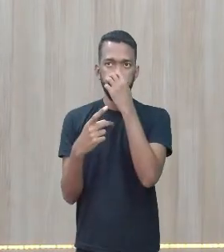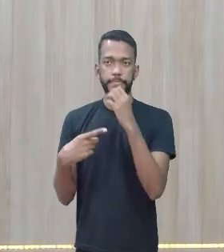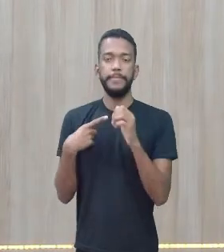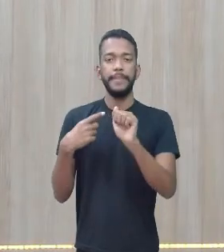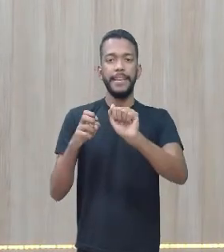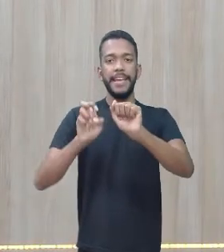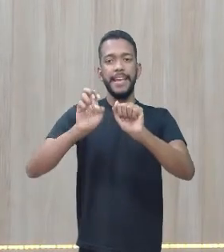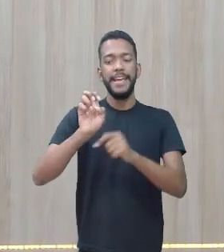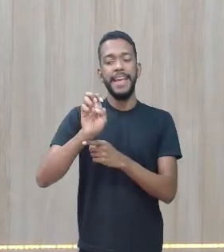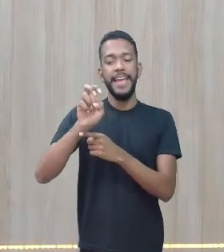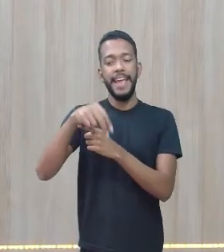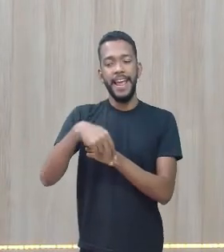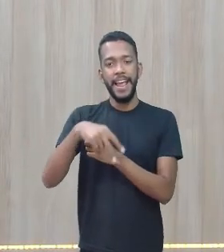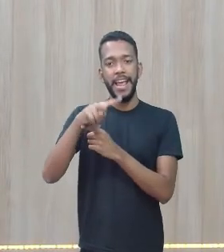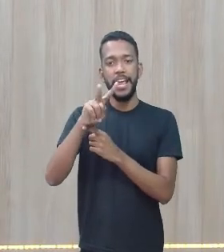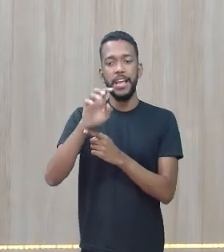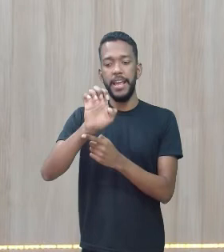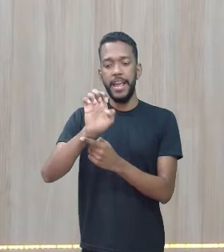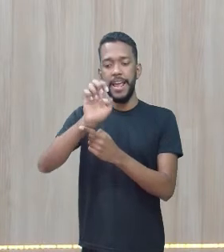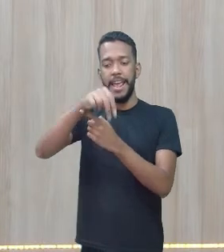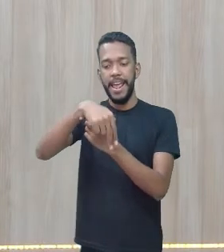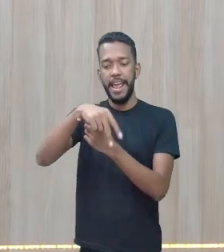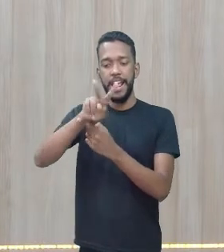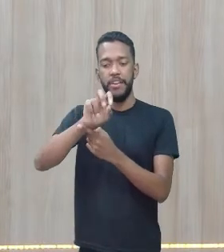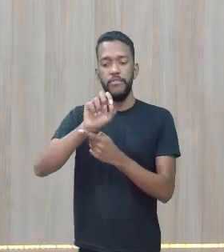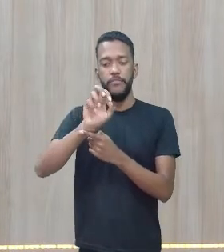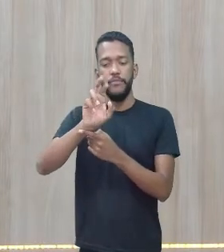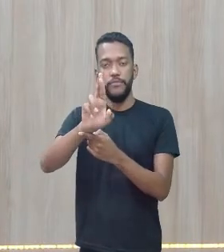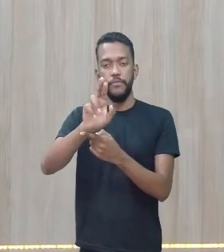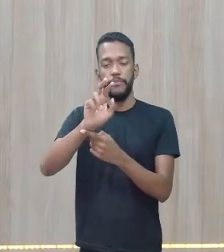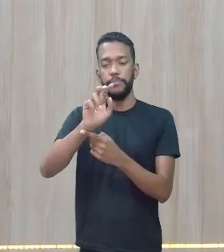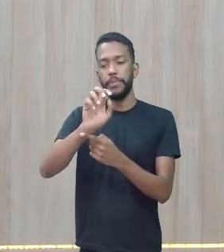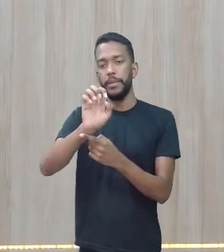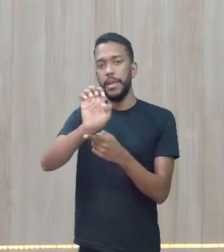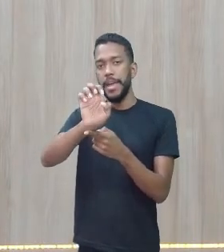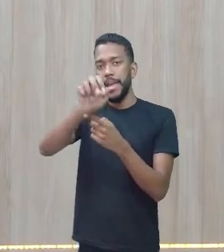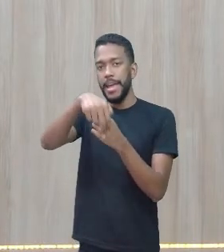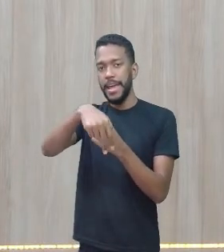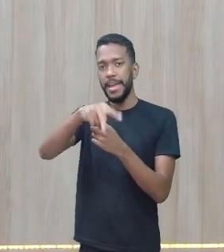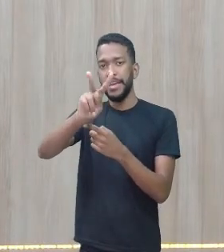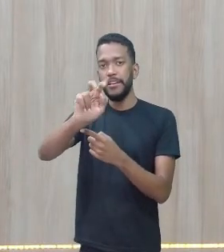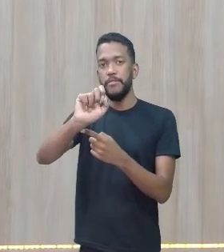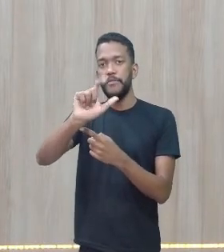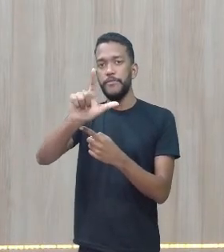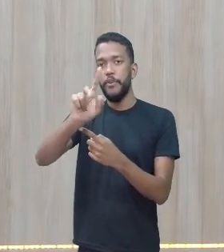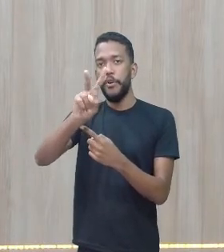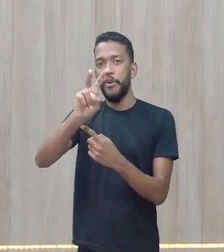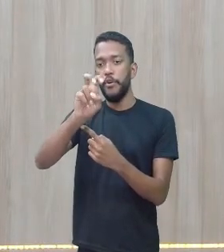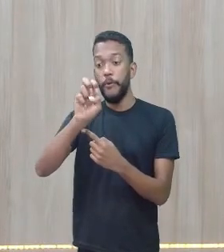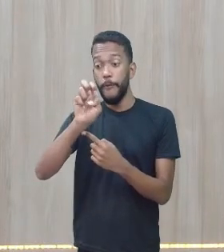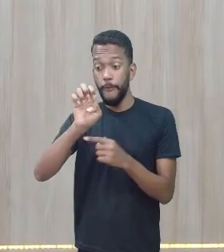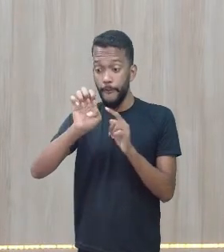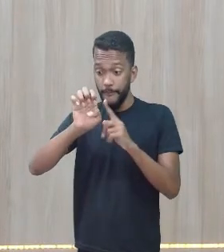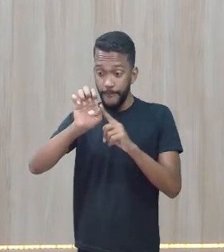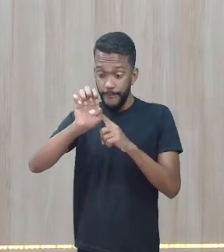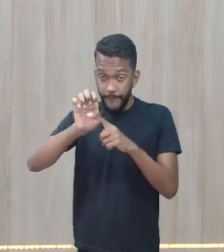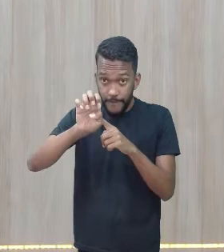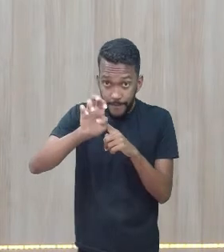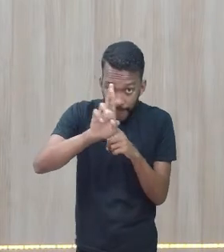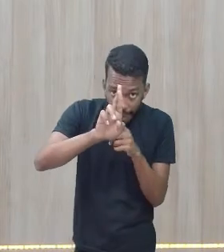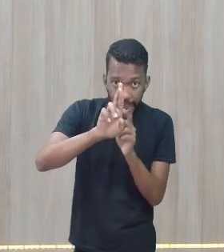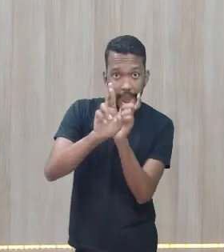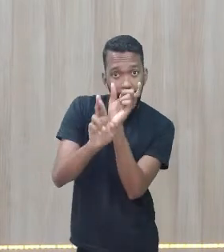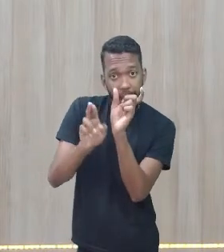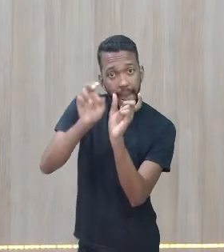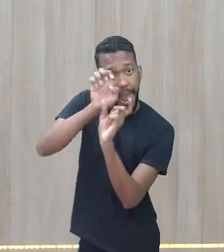envolver. Então, até aqui é o radical. E aí o E e R é uma